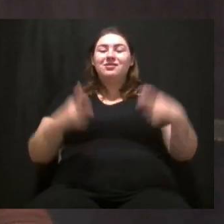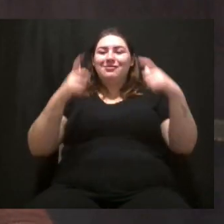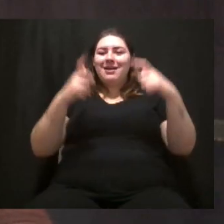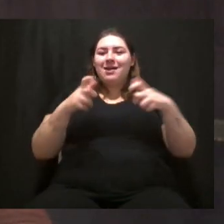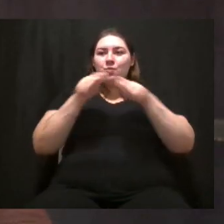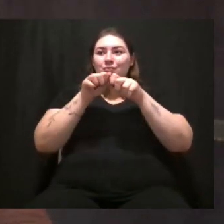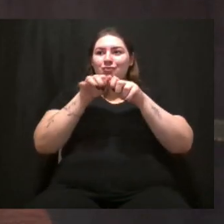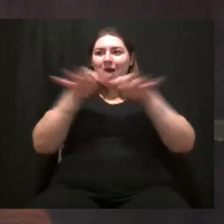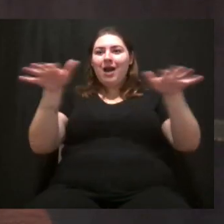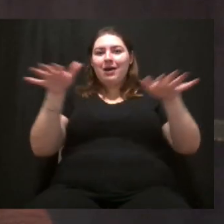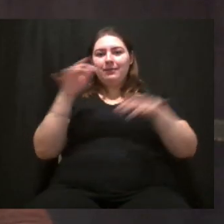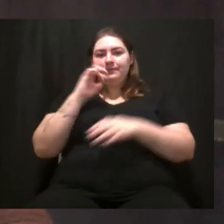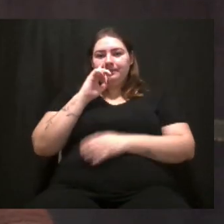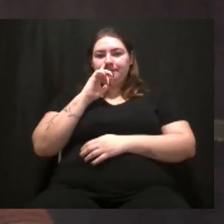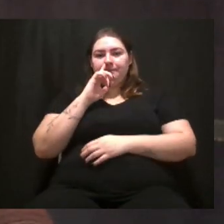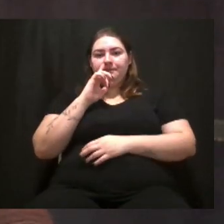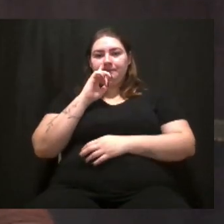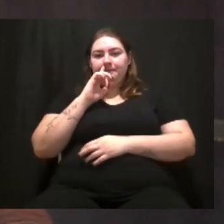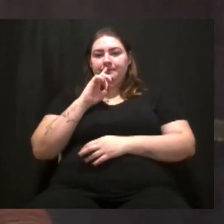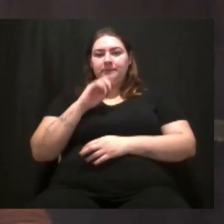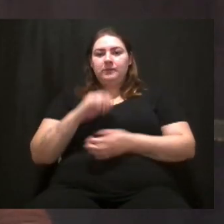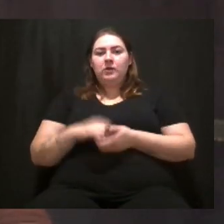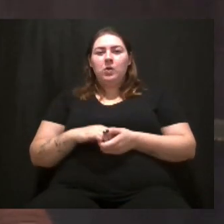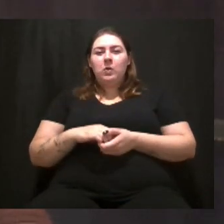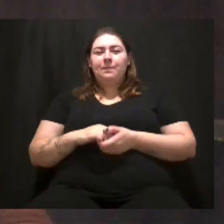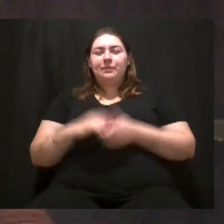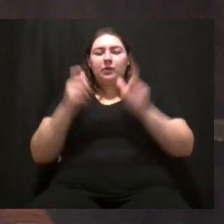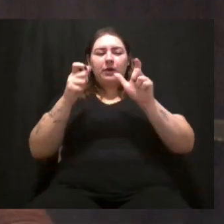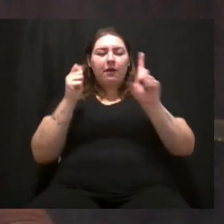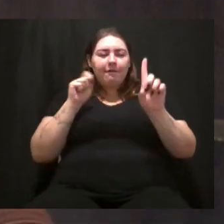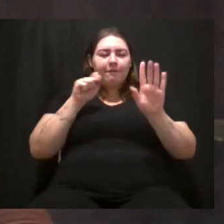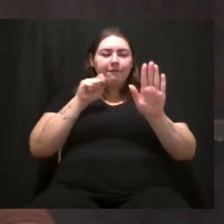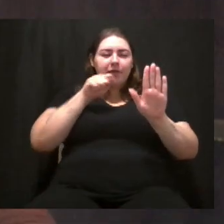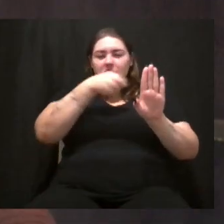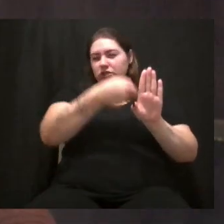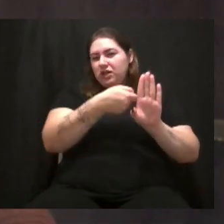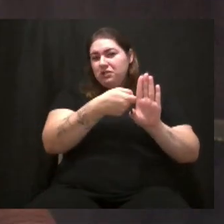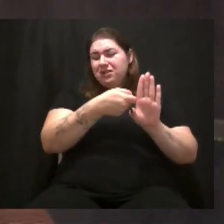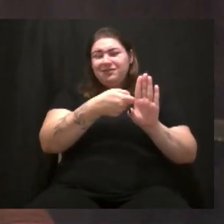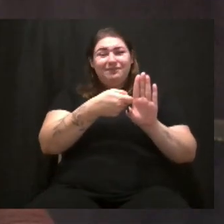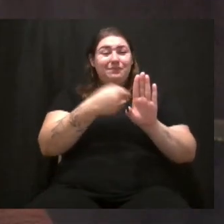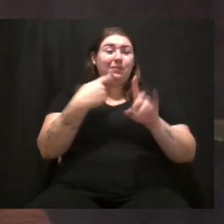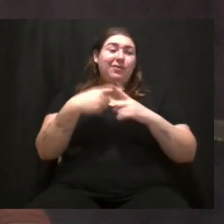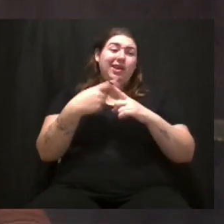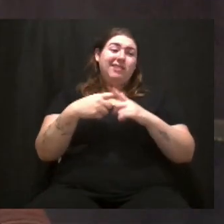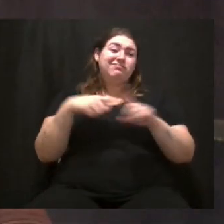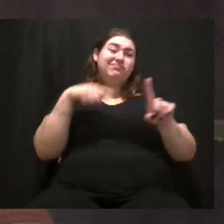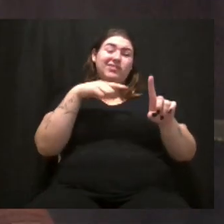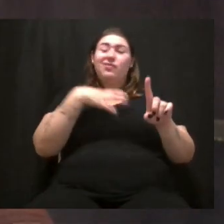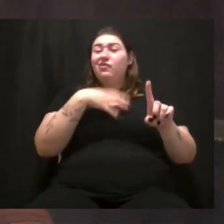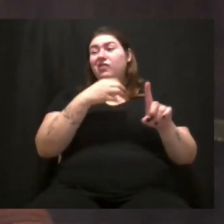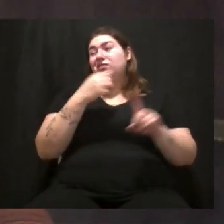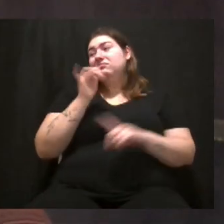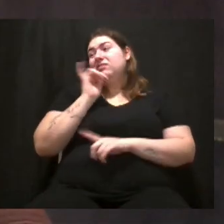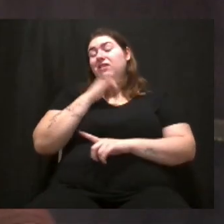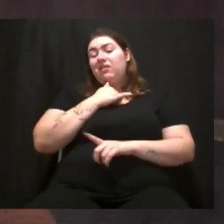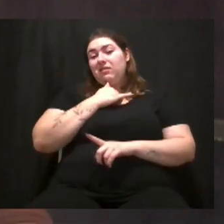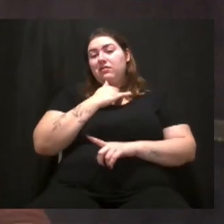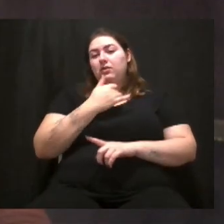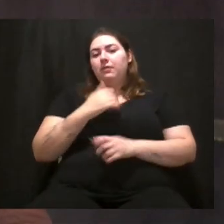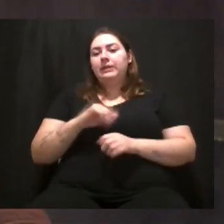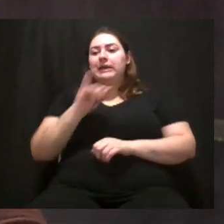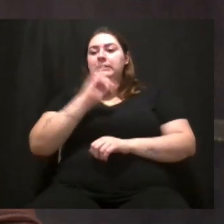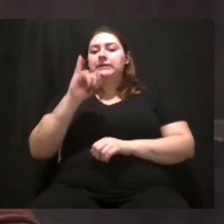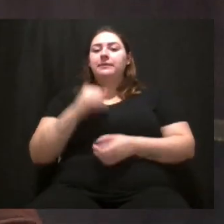fechado, porque eles vão ser infelizes. Mas, por exemplo, se eu tenho uma outra criança que ela tem mais habilidades matemáticas, ou ela tem